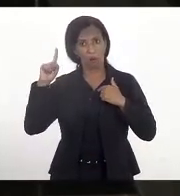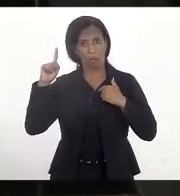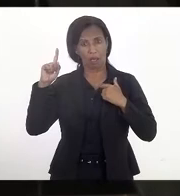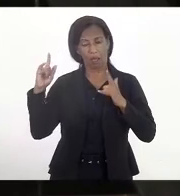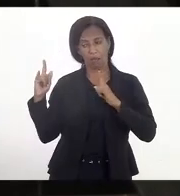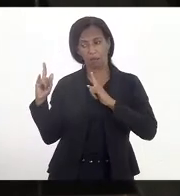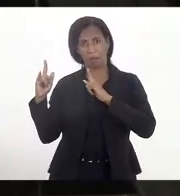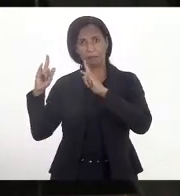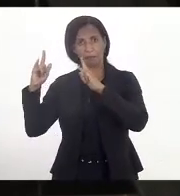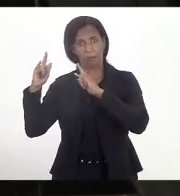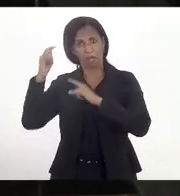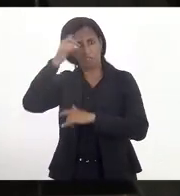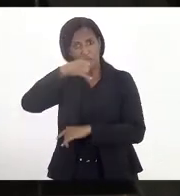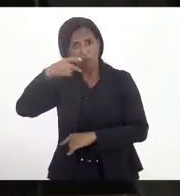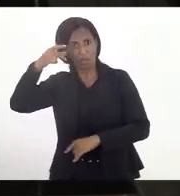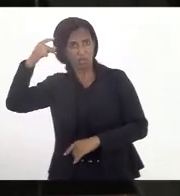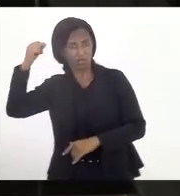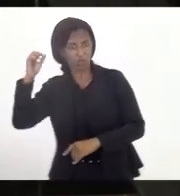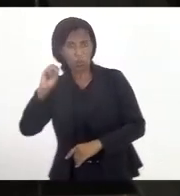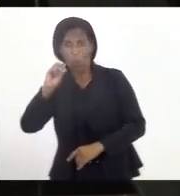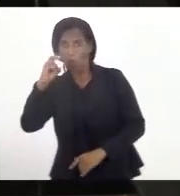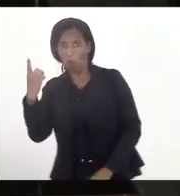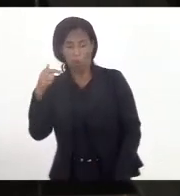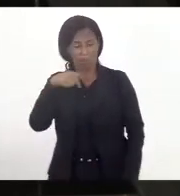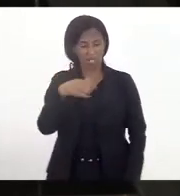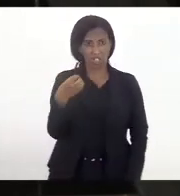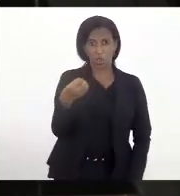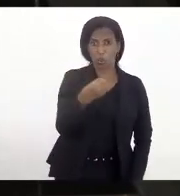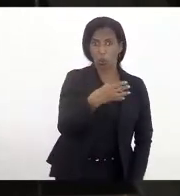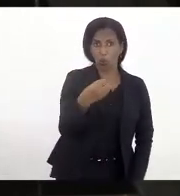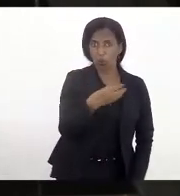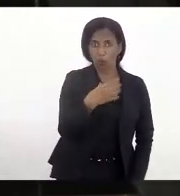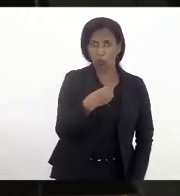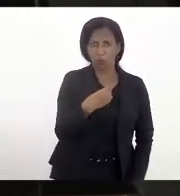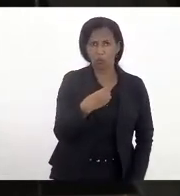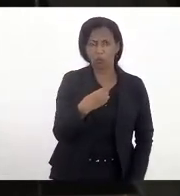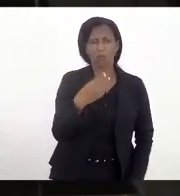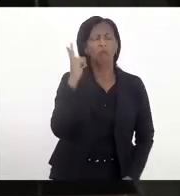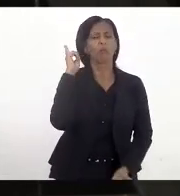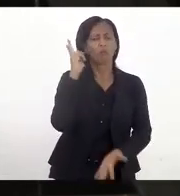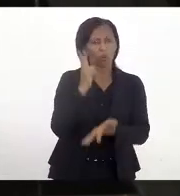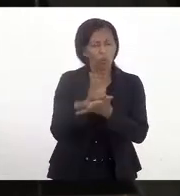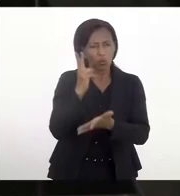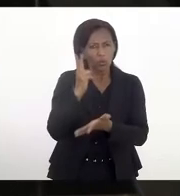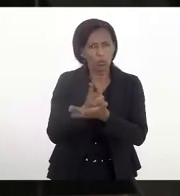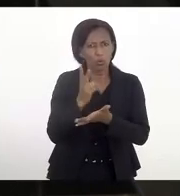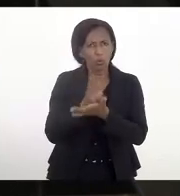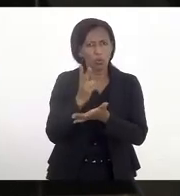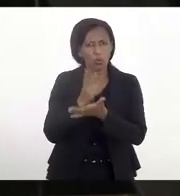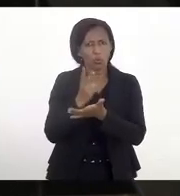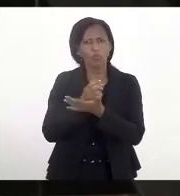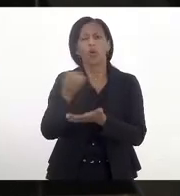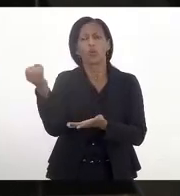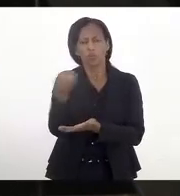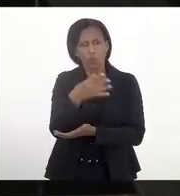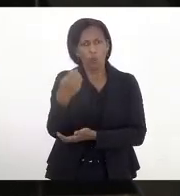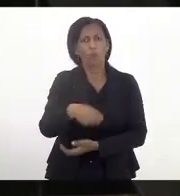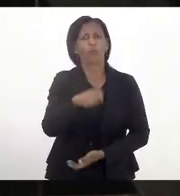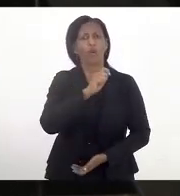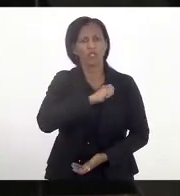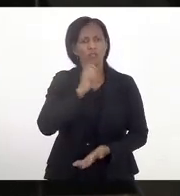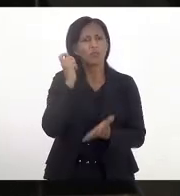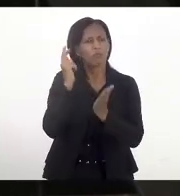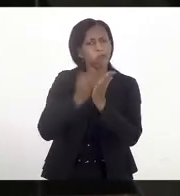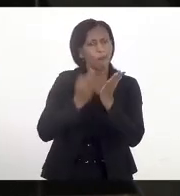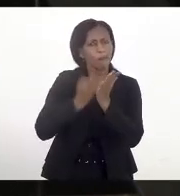eu aqui e nós vamos mitigar os projetos de lei do novo regime